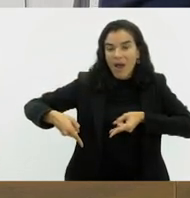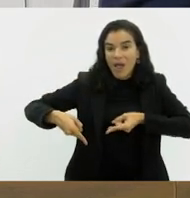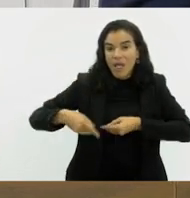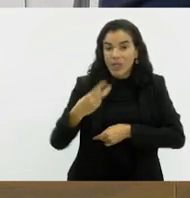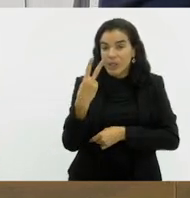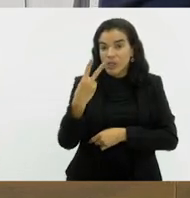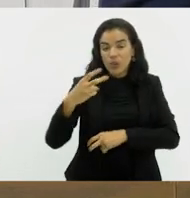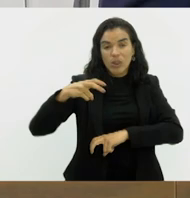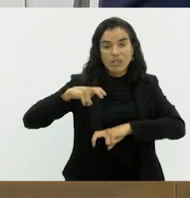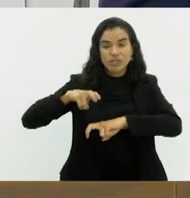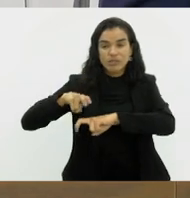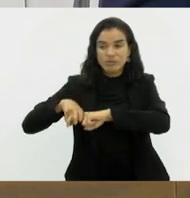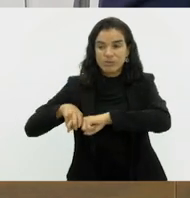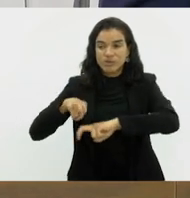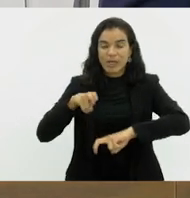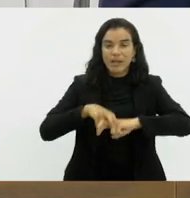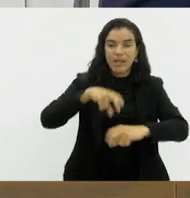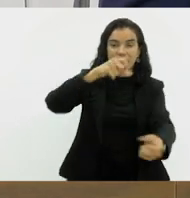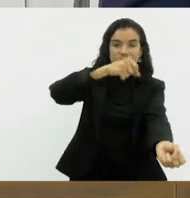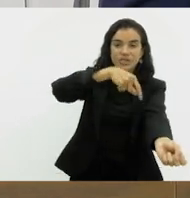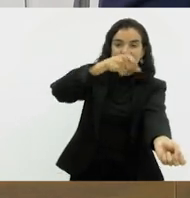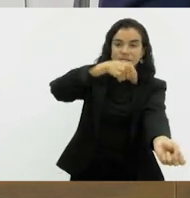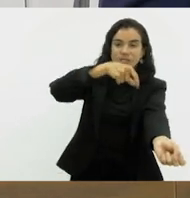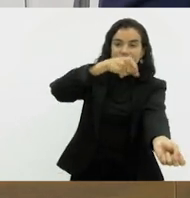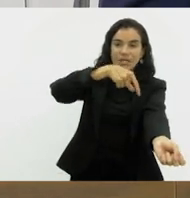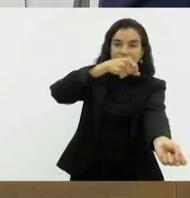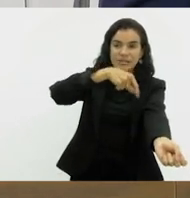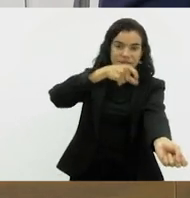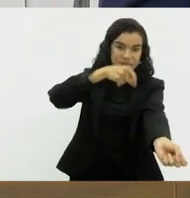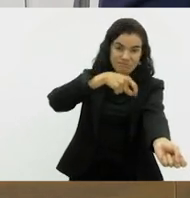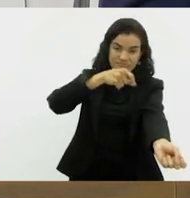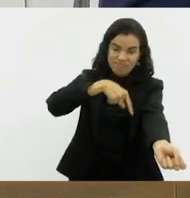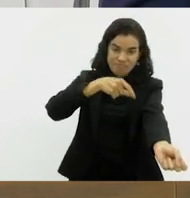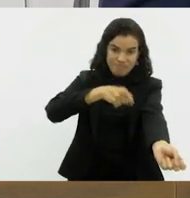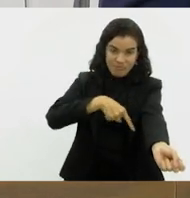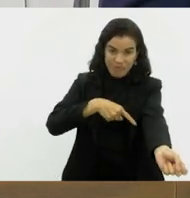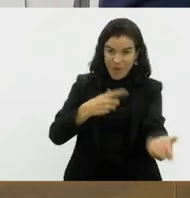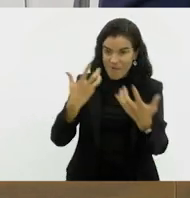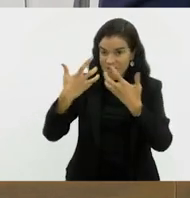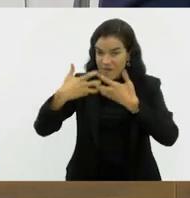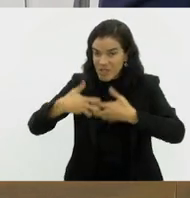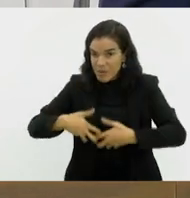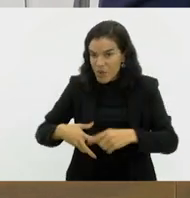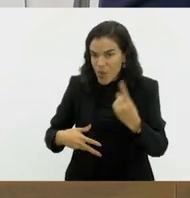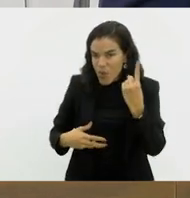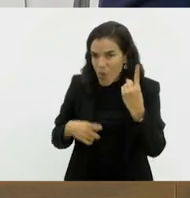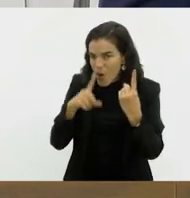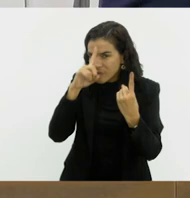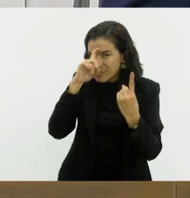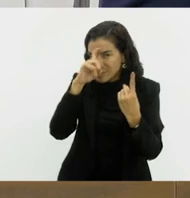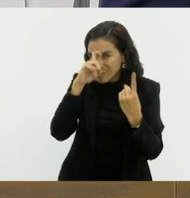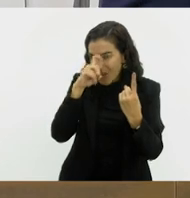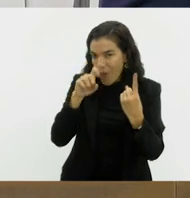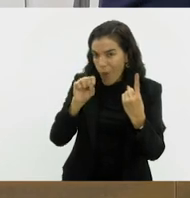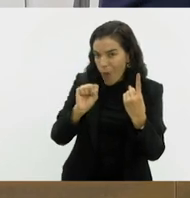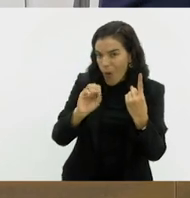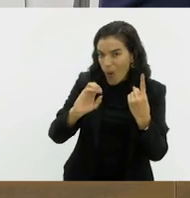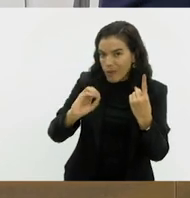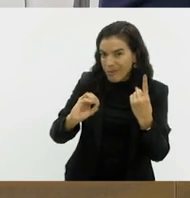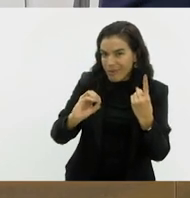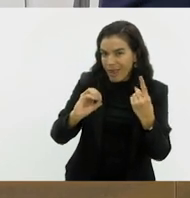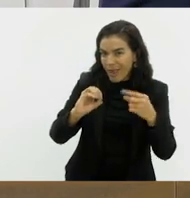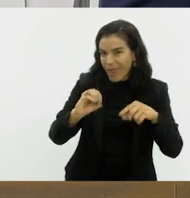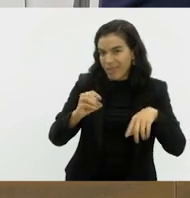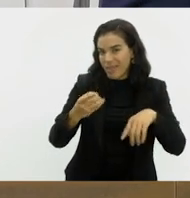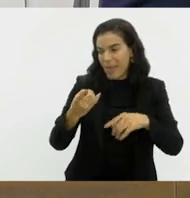duas cadeiras de hidratação. Né? Para o funcionamento de um hospital que, com 80 leitos,